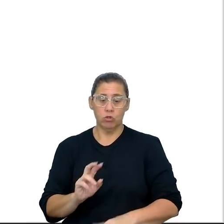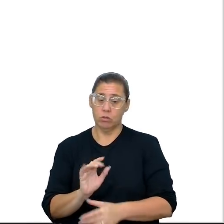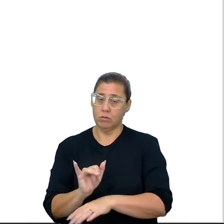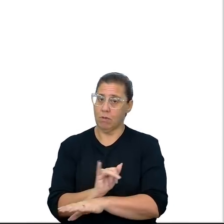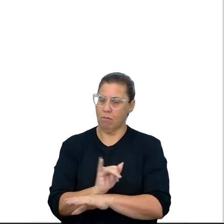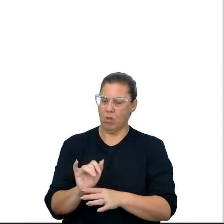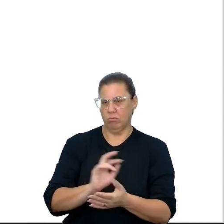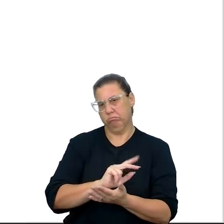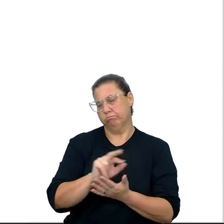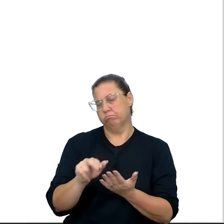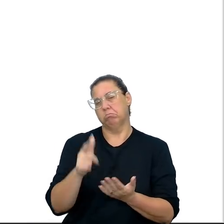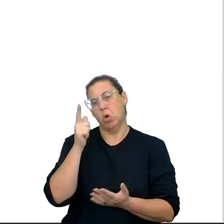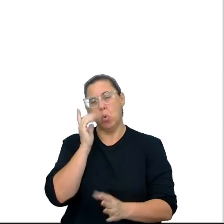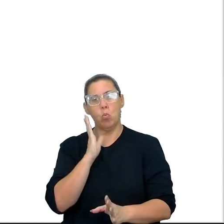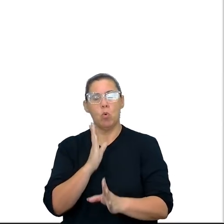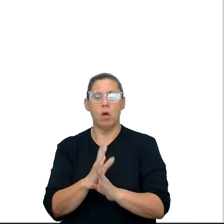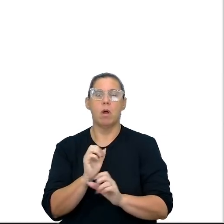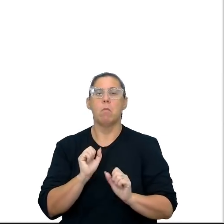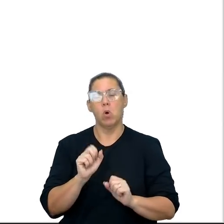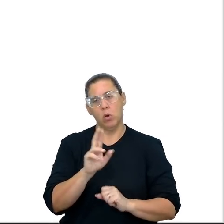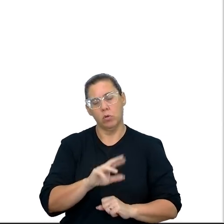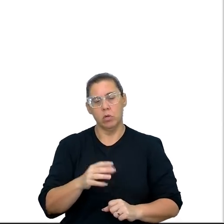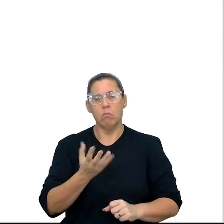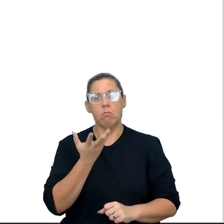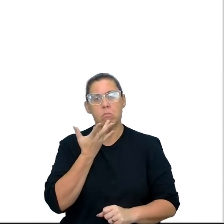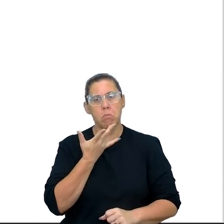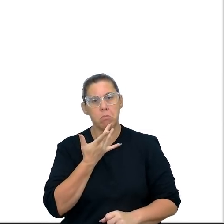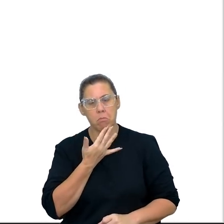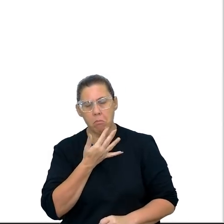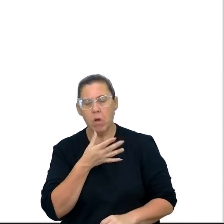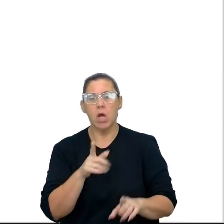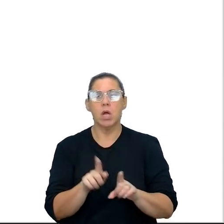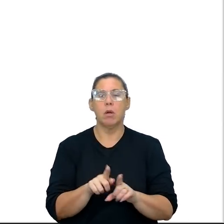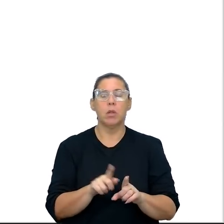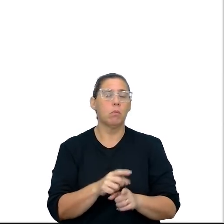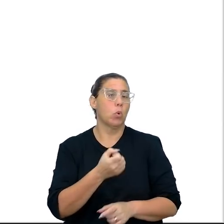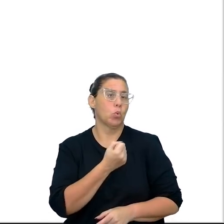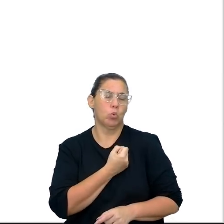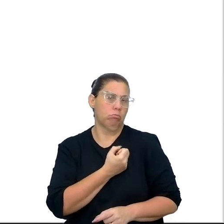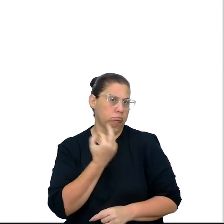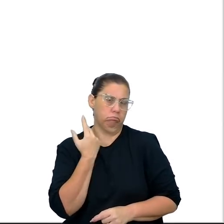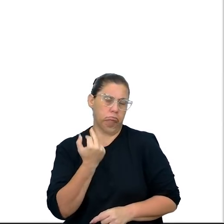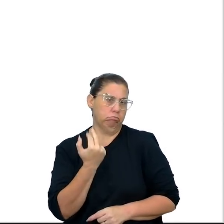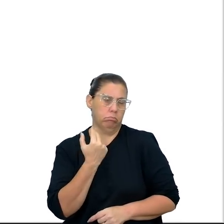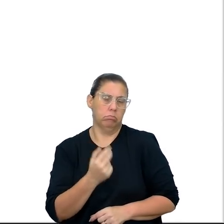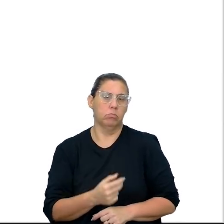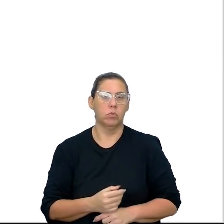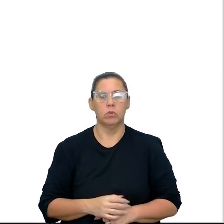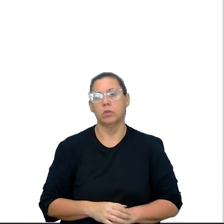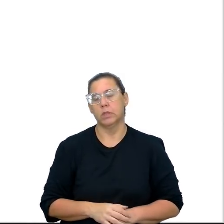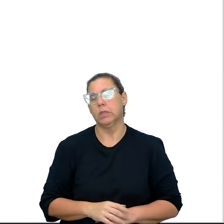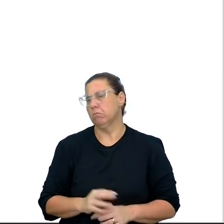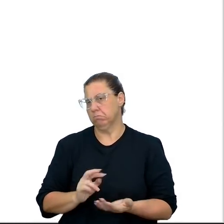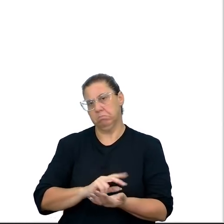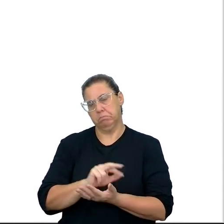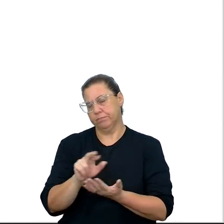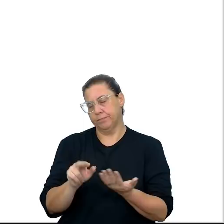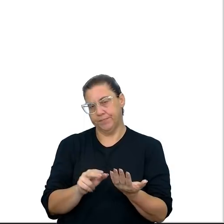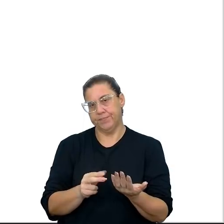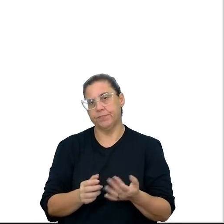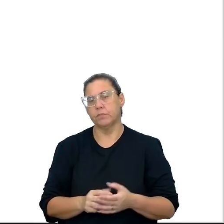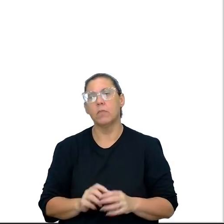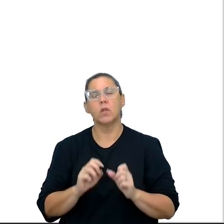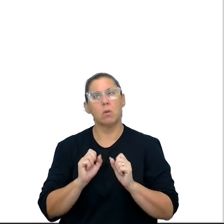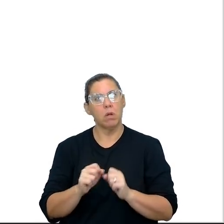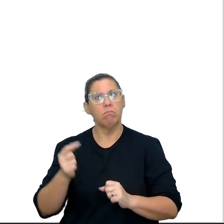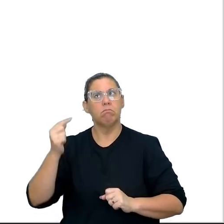para resolver. Então, eles poderão utilizar a contagem ou também um algoritmo convencional, né, entre outros também. E eles